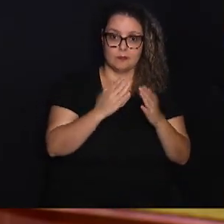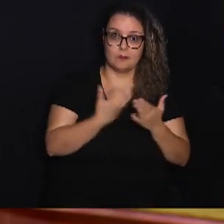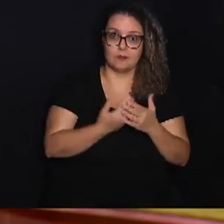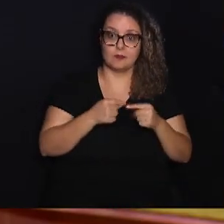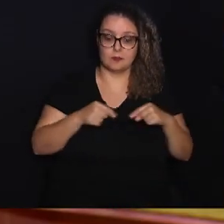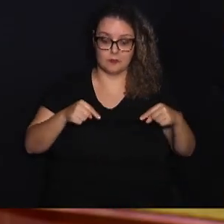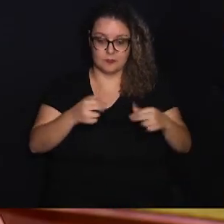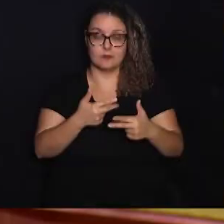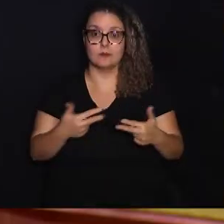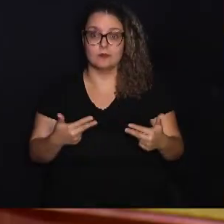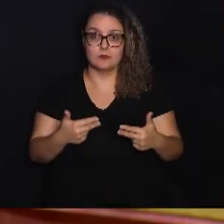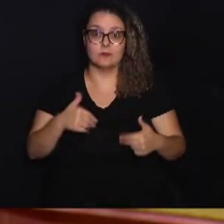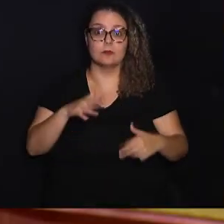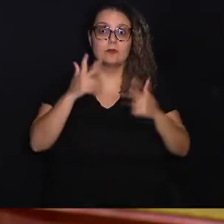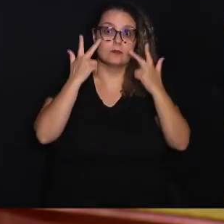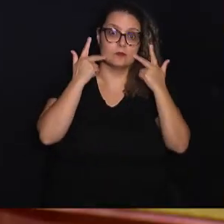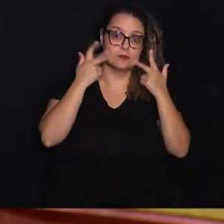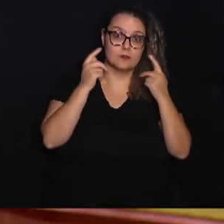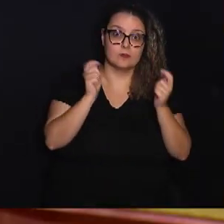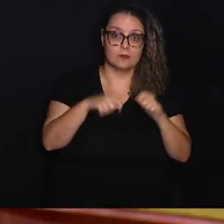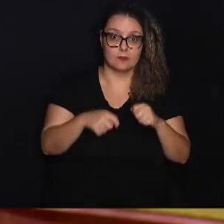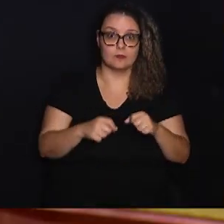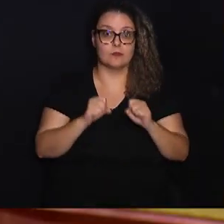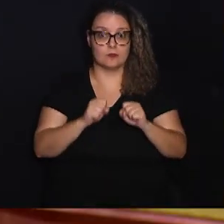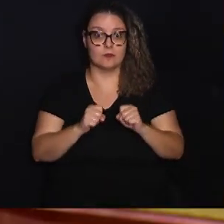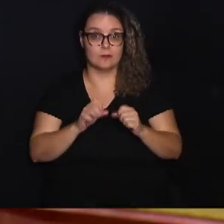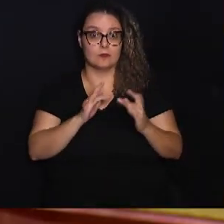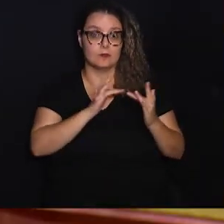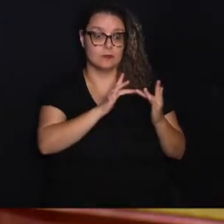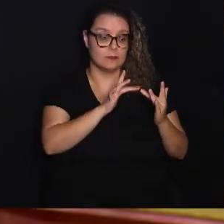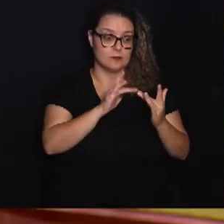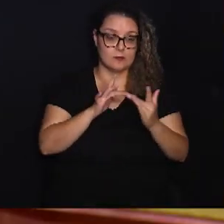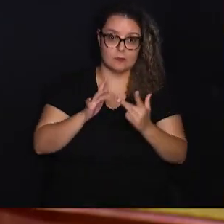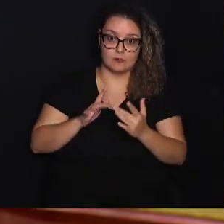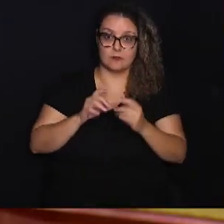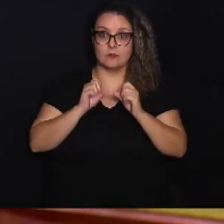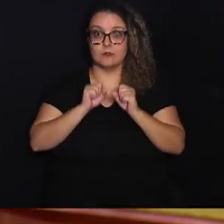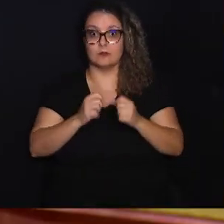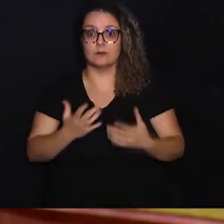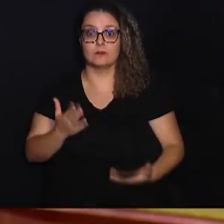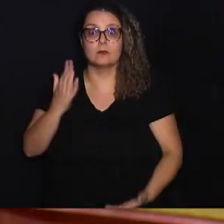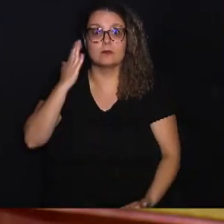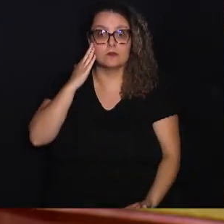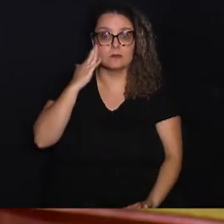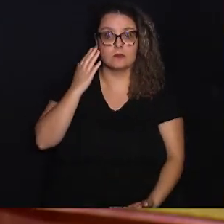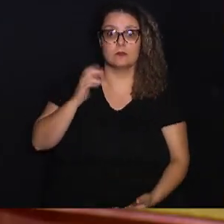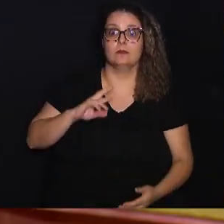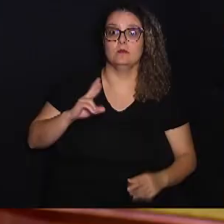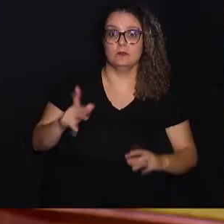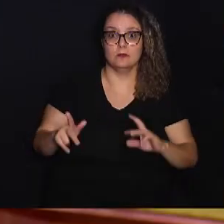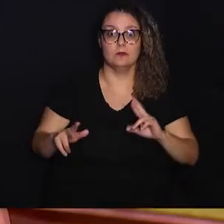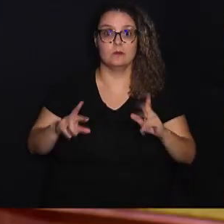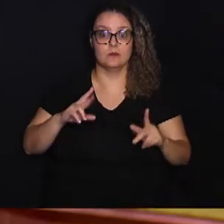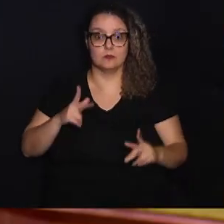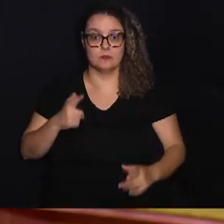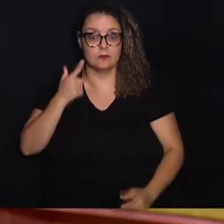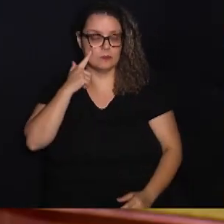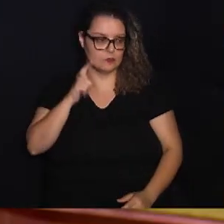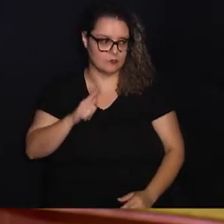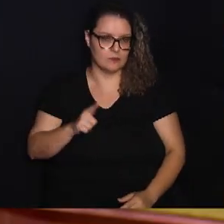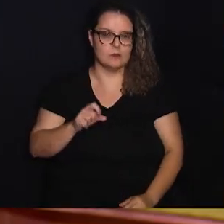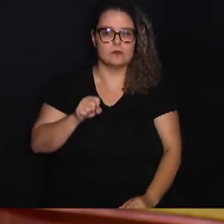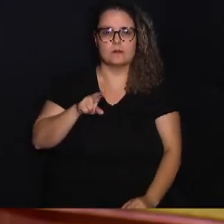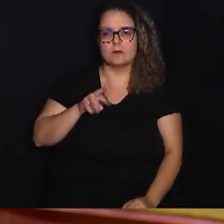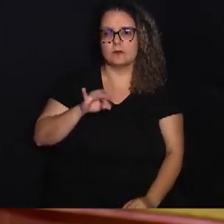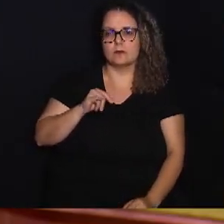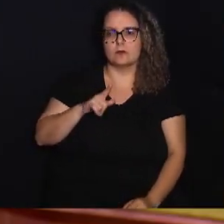sala, coisas mais naturais possíveis para que eles possam ter esse contato, para que eles possam saber a diferença. Claro que tudo é muito sutil, a gente